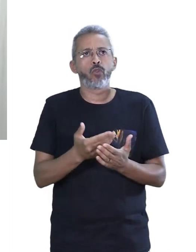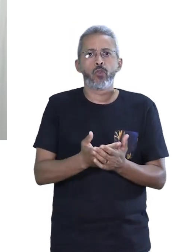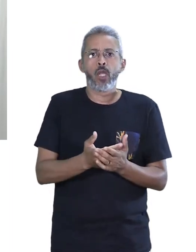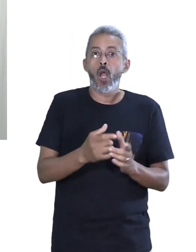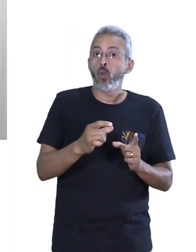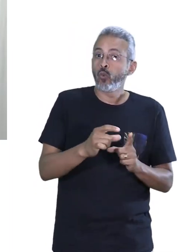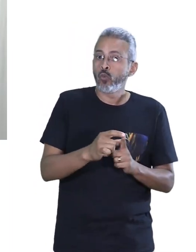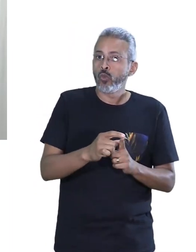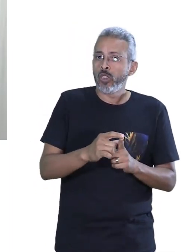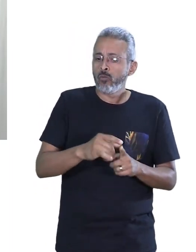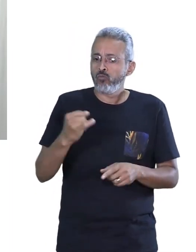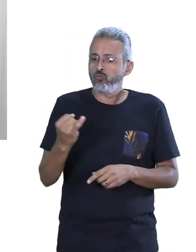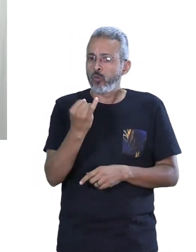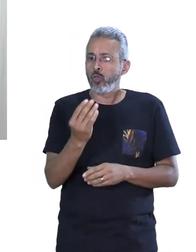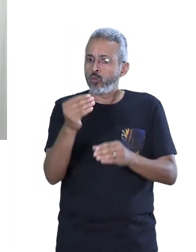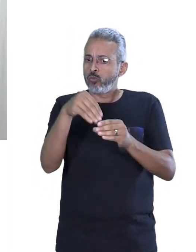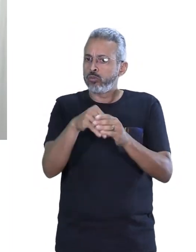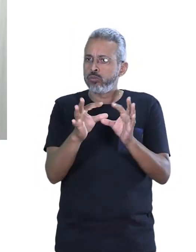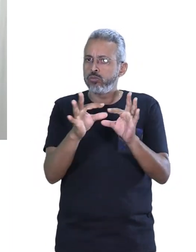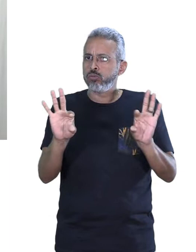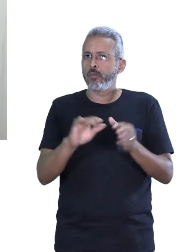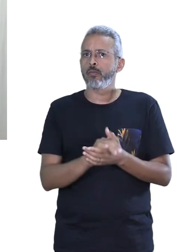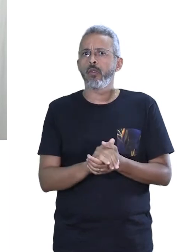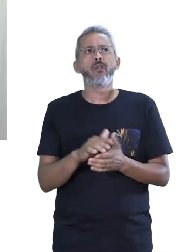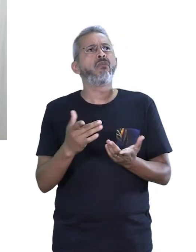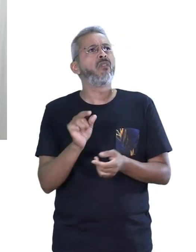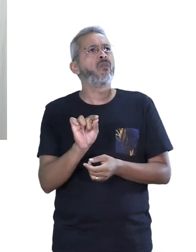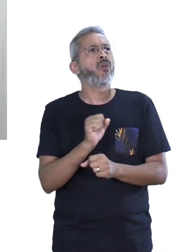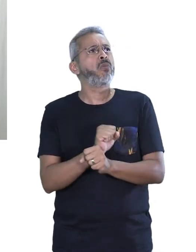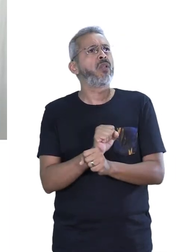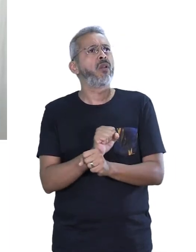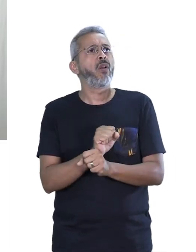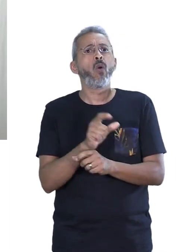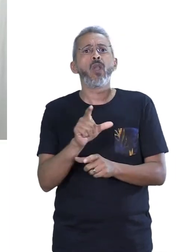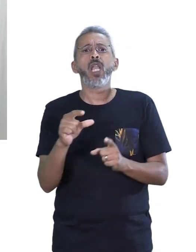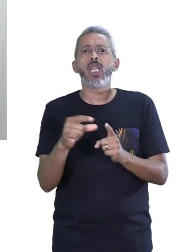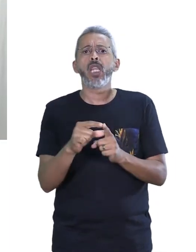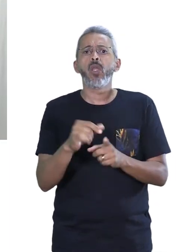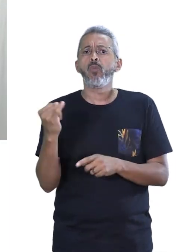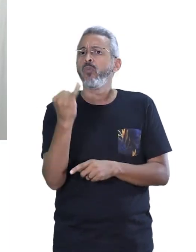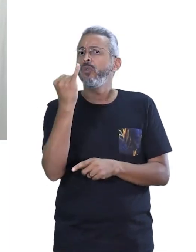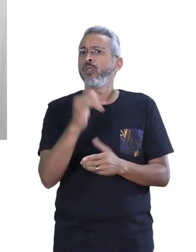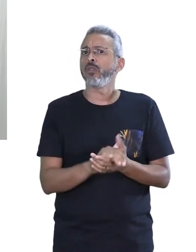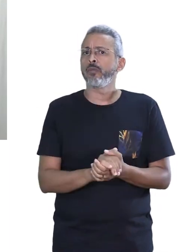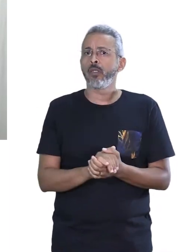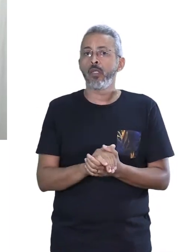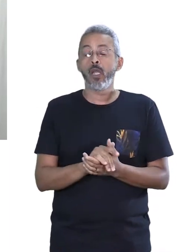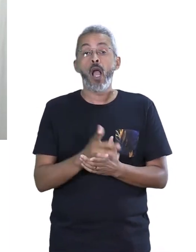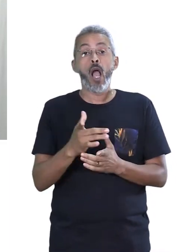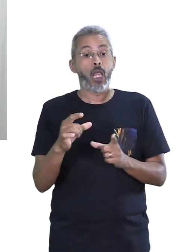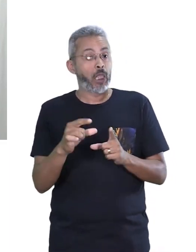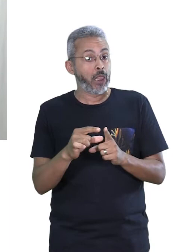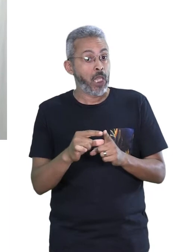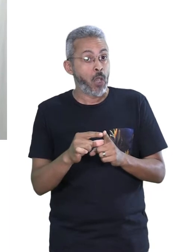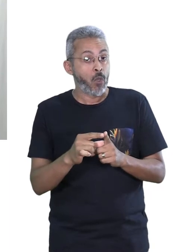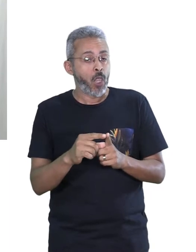os termos essenciais da oração. Mas, espera aí, o que são termos essenciais? São aqueles